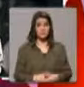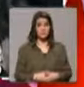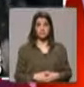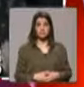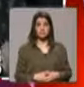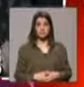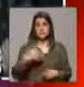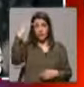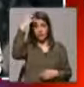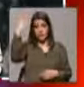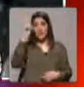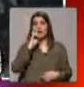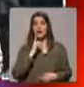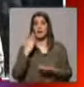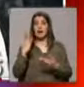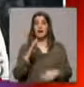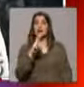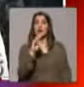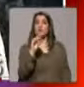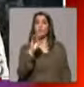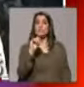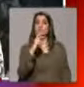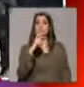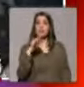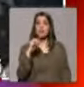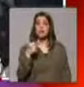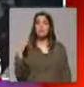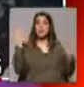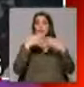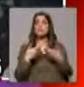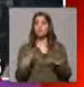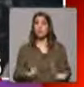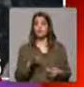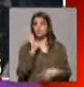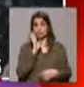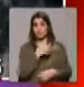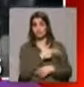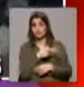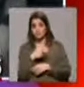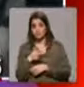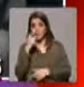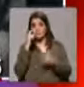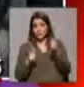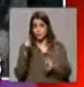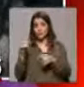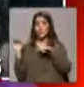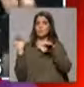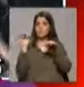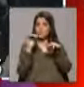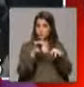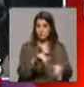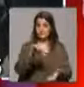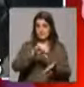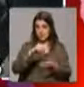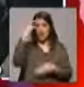Em Copenhaga está a enviada especial da RTP, Rosário Salgueiro. Rosário, boa noite. Neste momento já vimos imagens, há uma vigília aí no meio de Copenhaga.